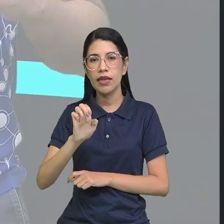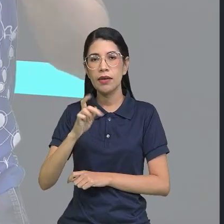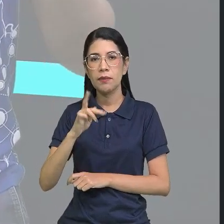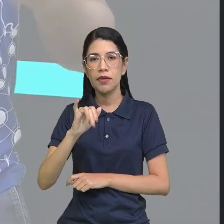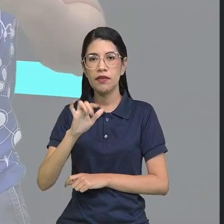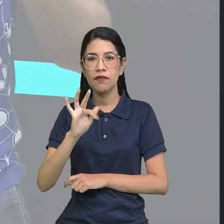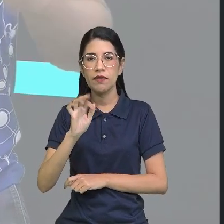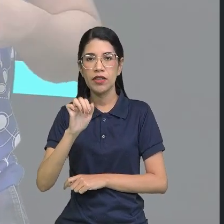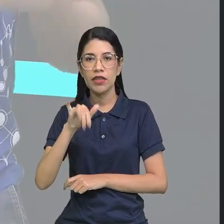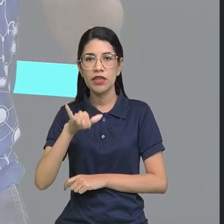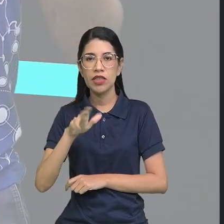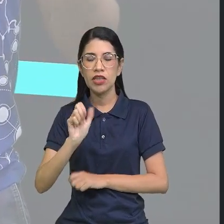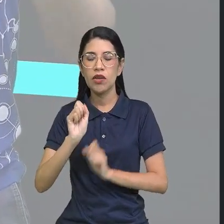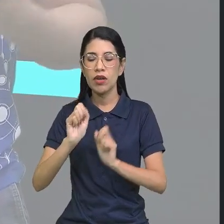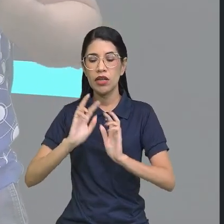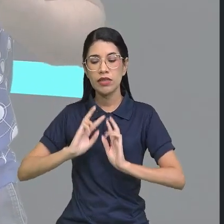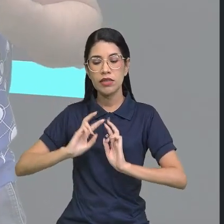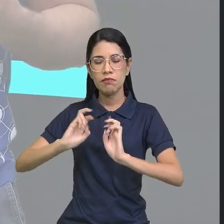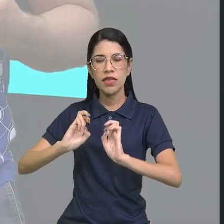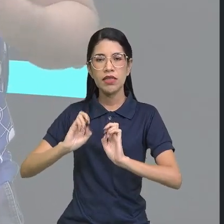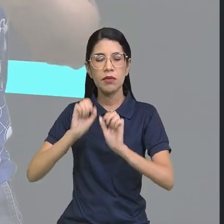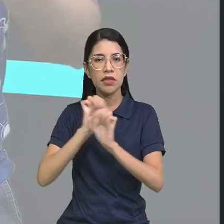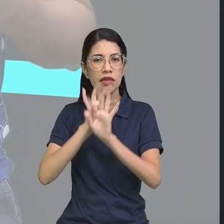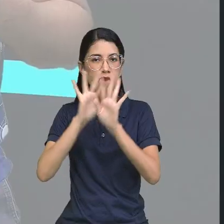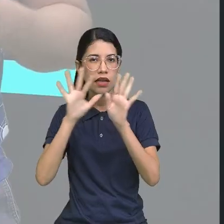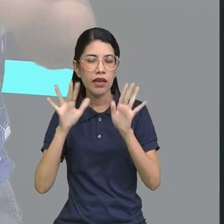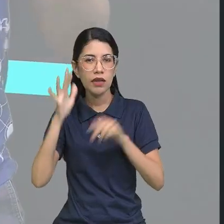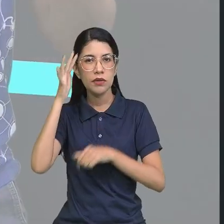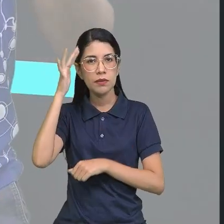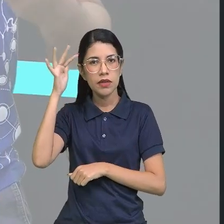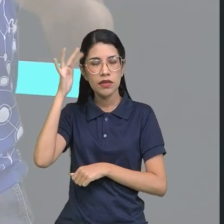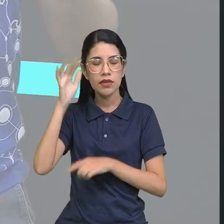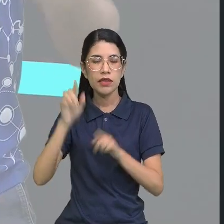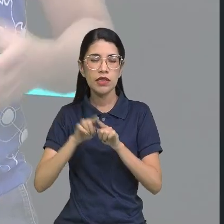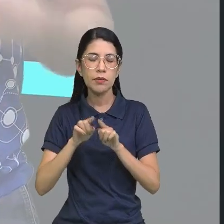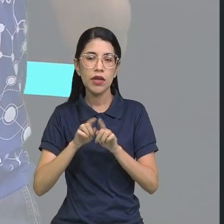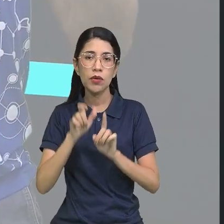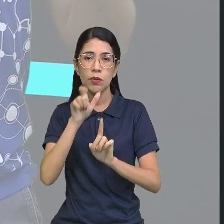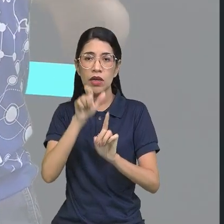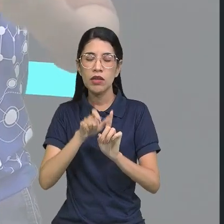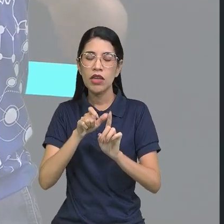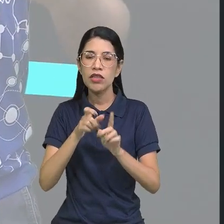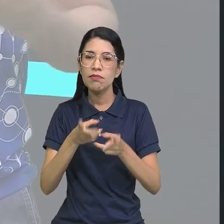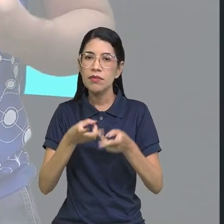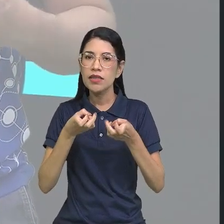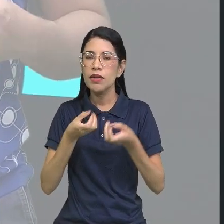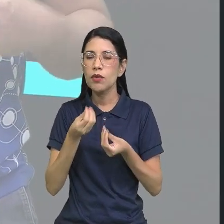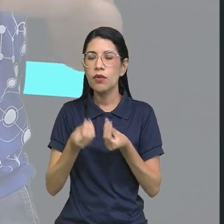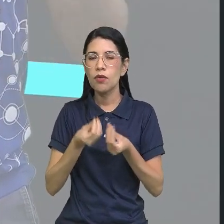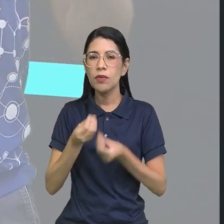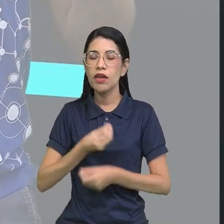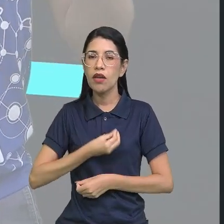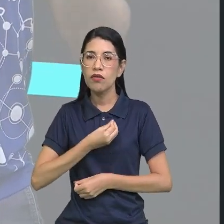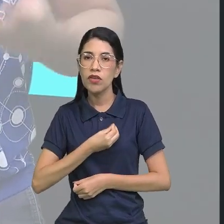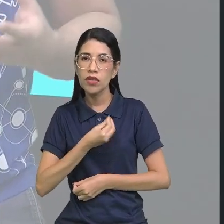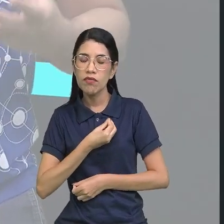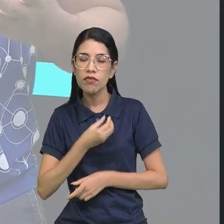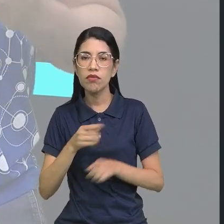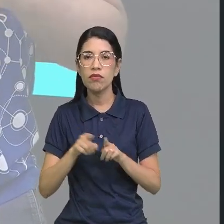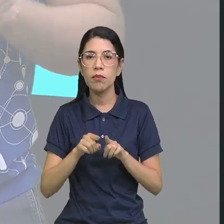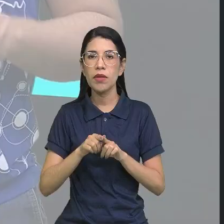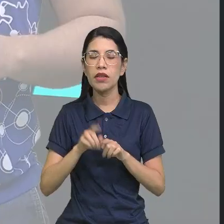isso, é um momento de percepção, de esclarecimento, é o momento em que o personagem se dá conta da situação em que ele vive, da